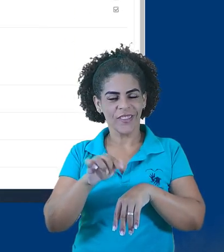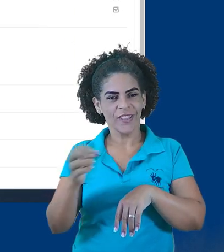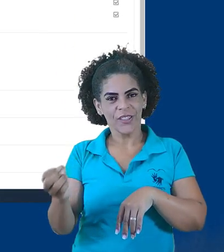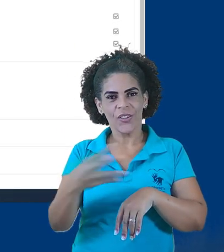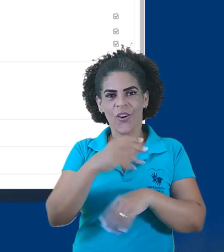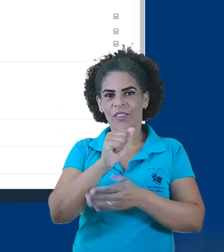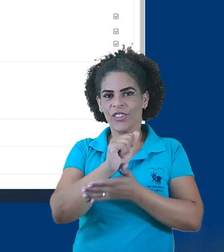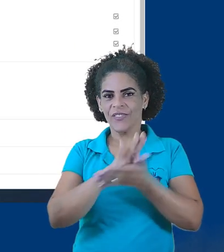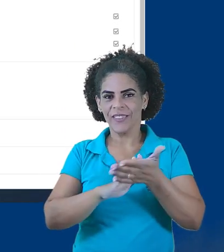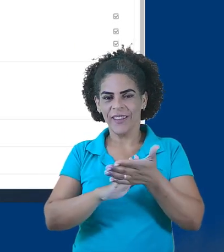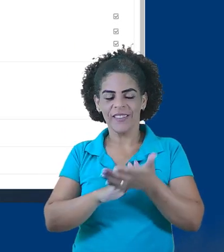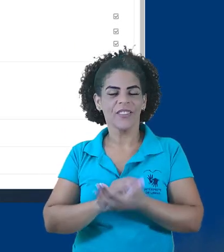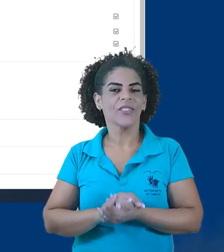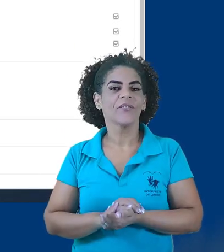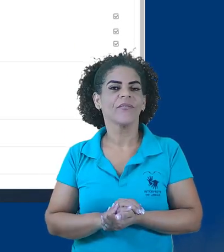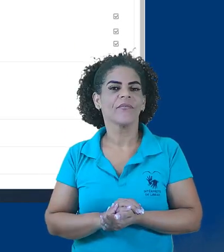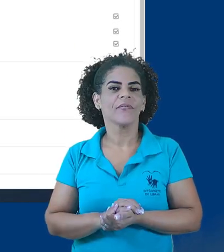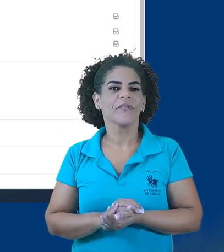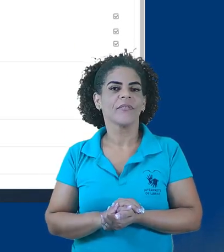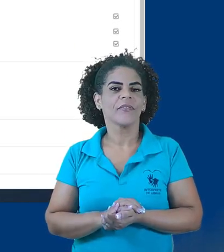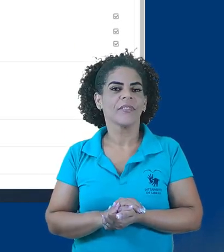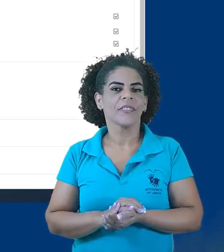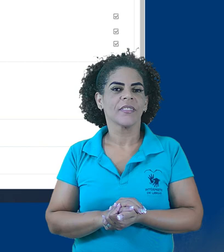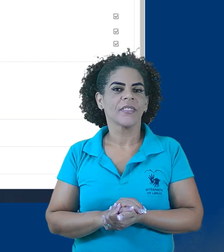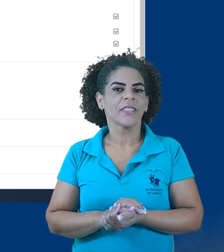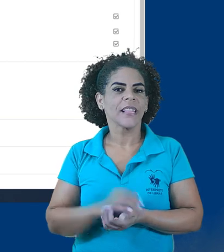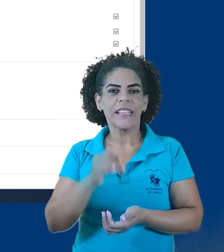Vamos. Agora podemos ver nosso novo curso,